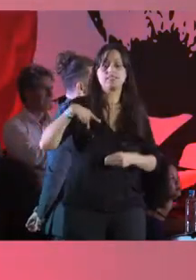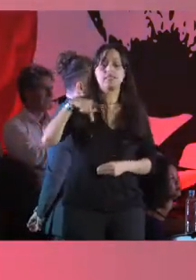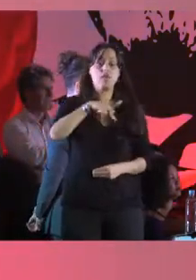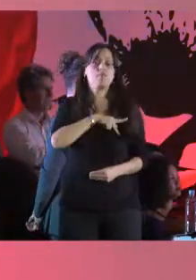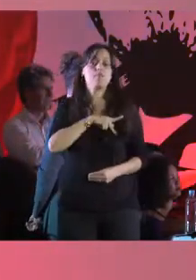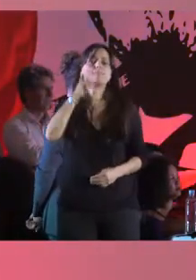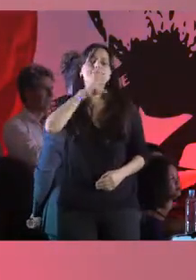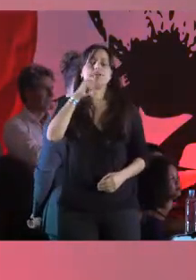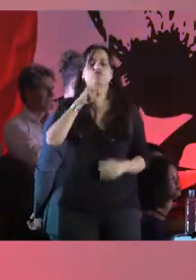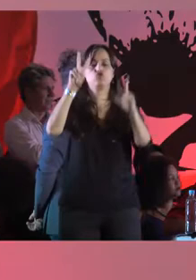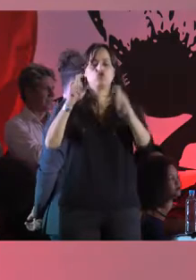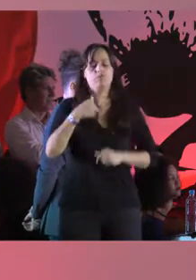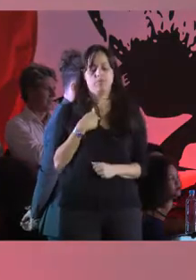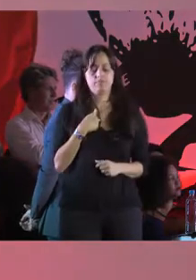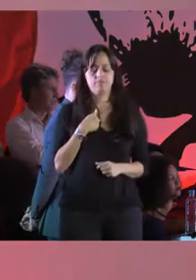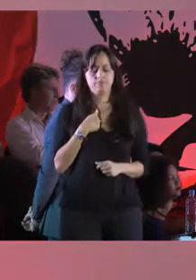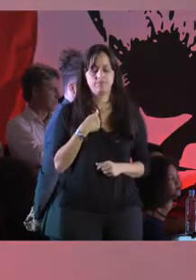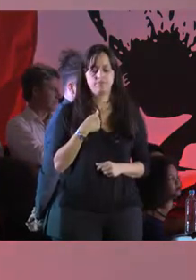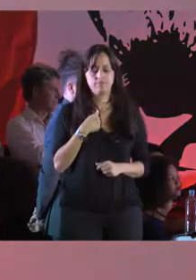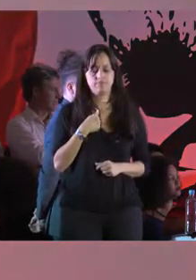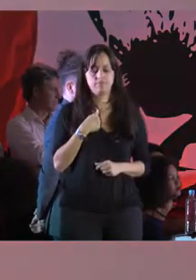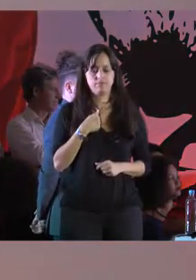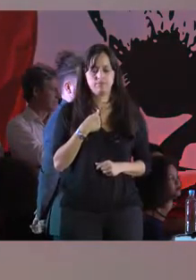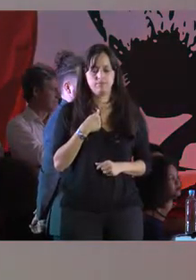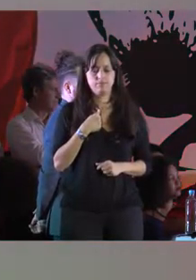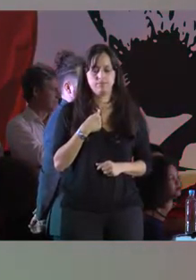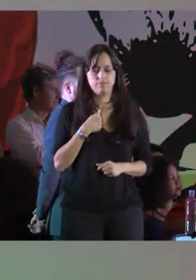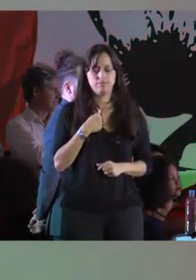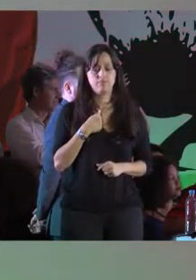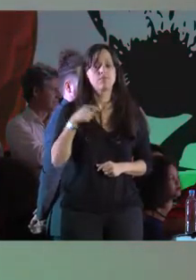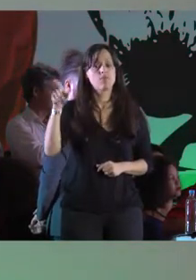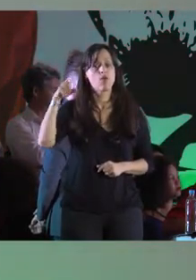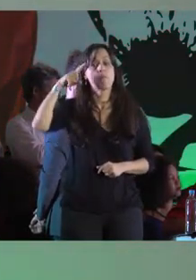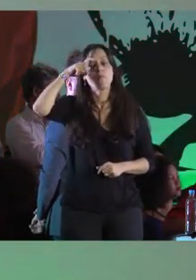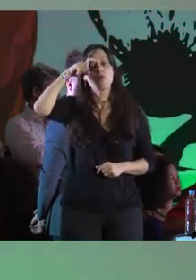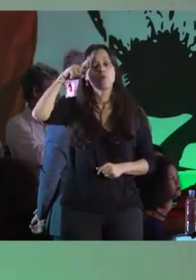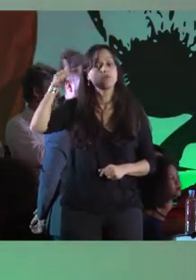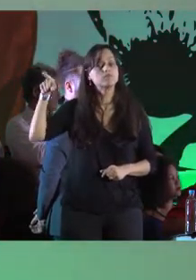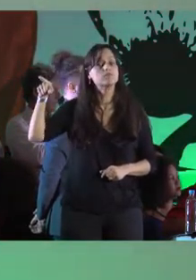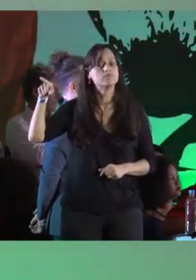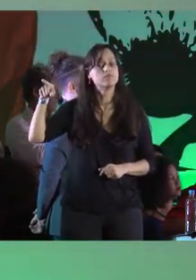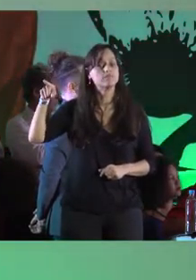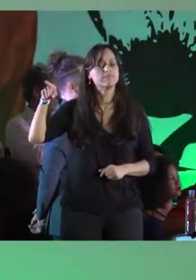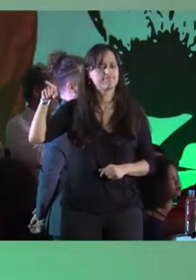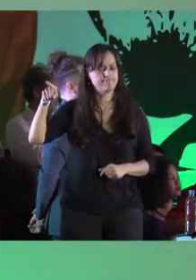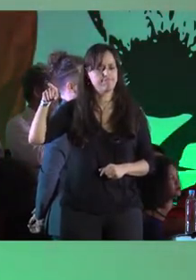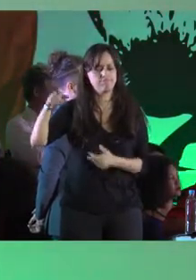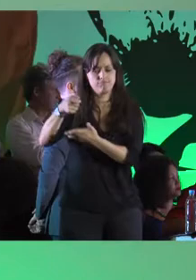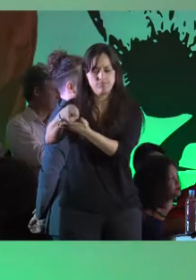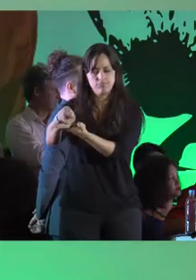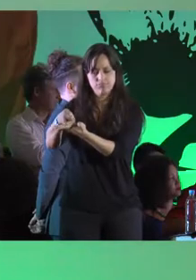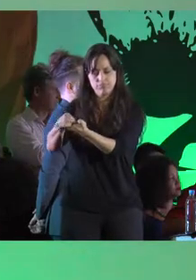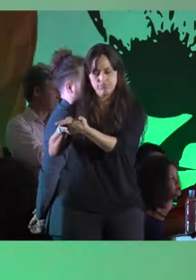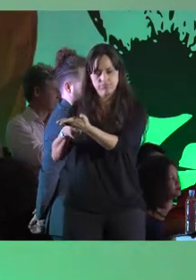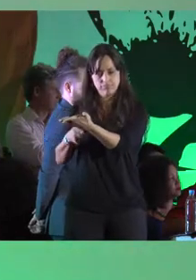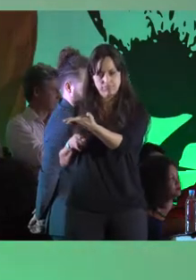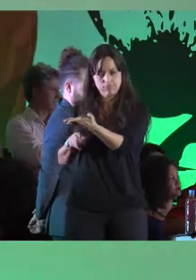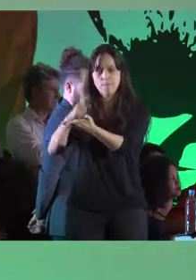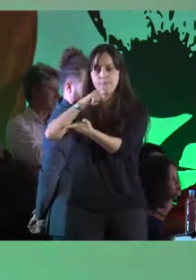meu respeito. E, lamentavelmente, o Moro fez uma sentença mentirosa a meu